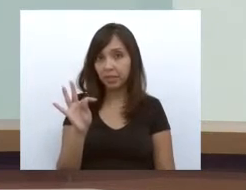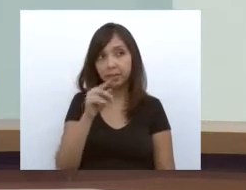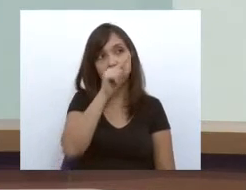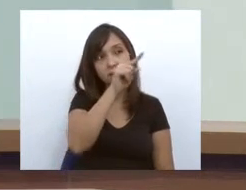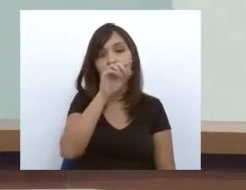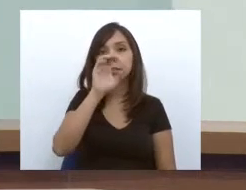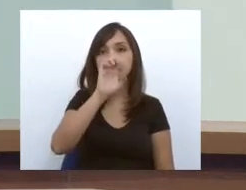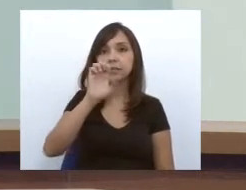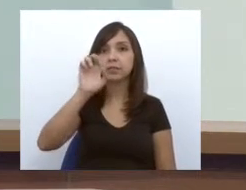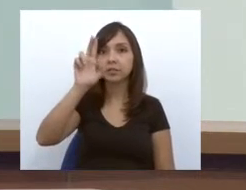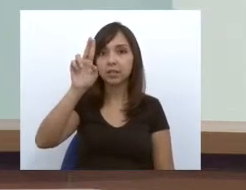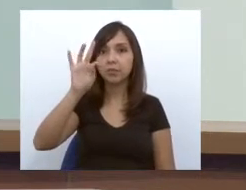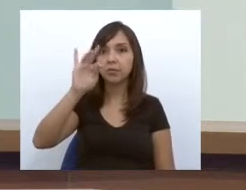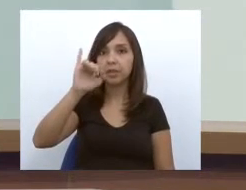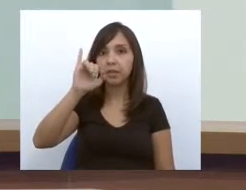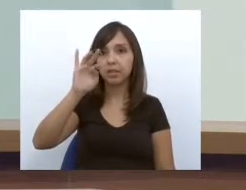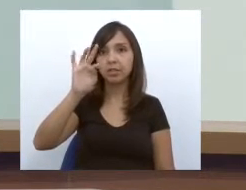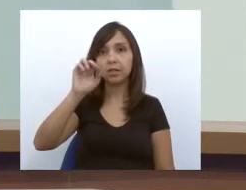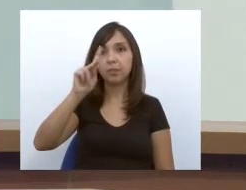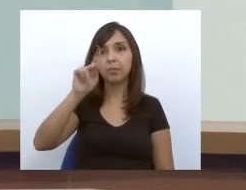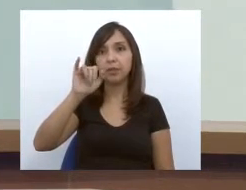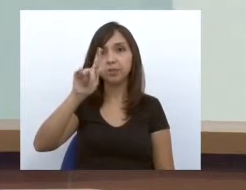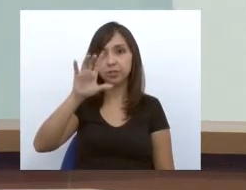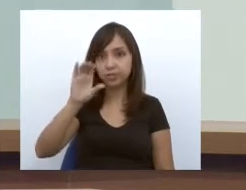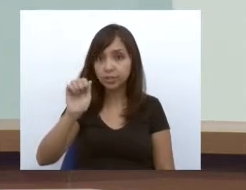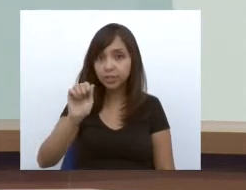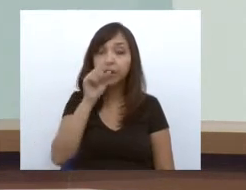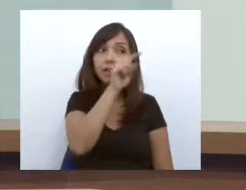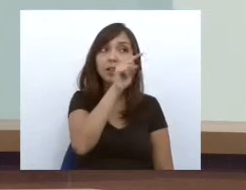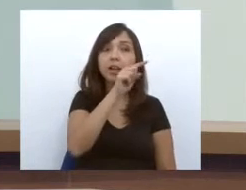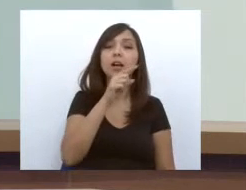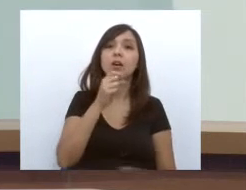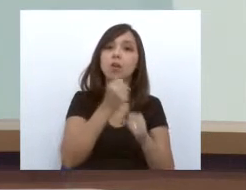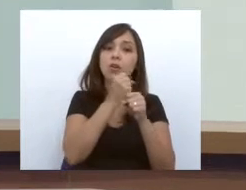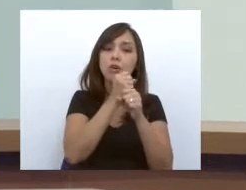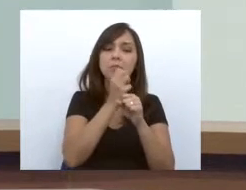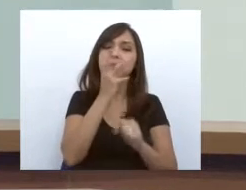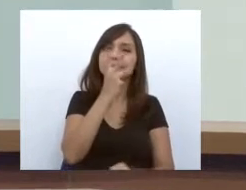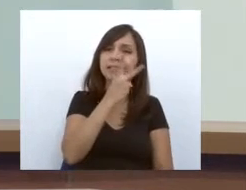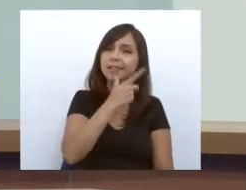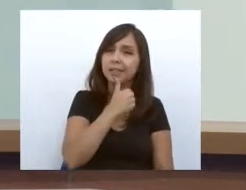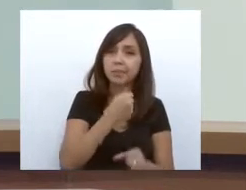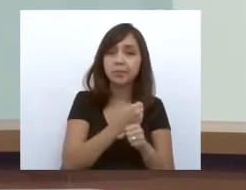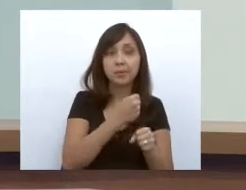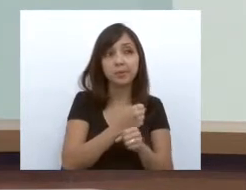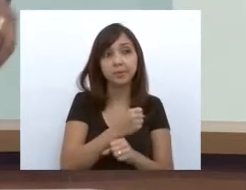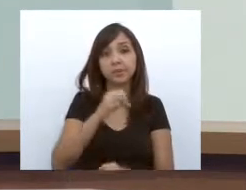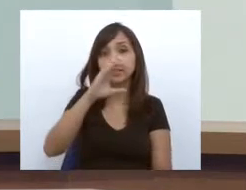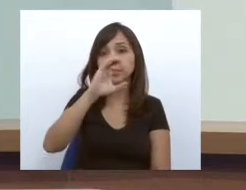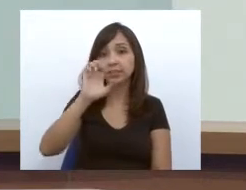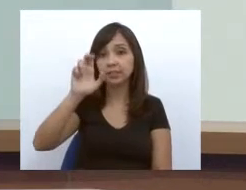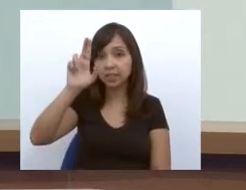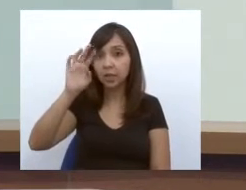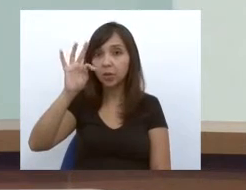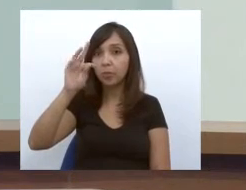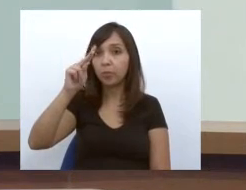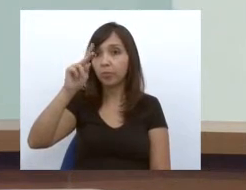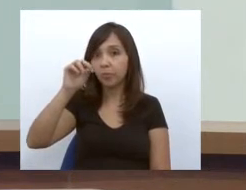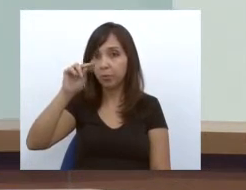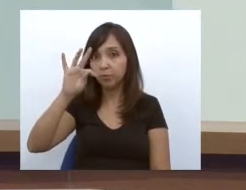Itapejica, que a obra está parada há mais de um ano, presidente. Nós temos o Céu da Ponte Alta, a obra